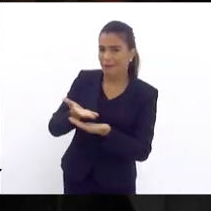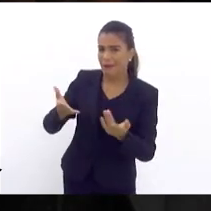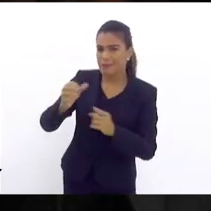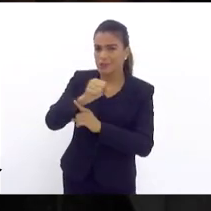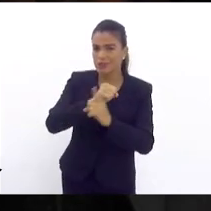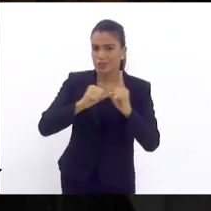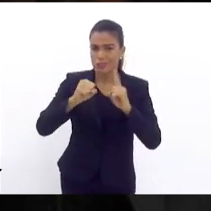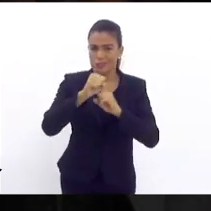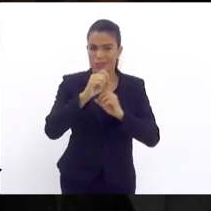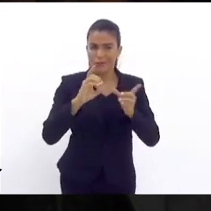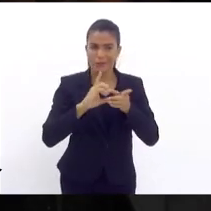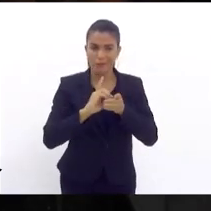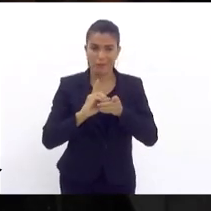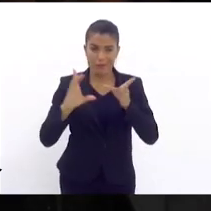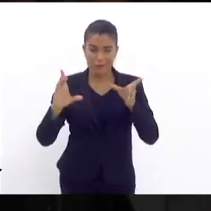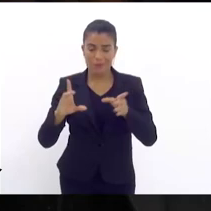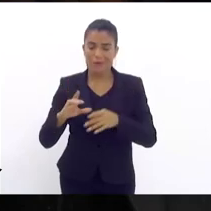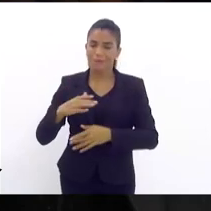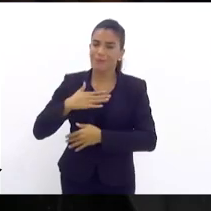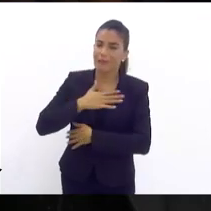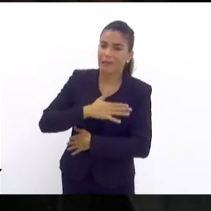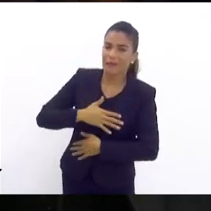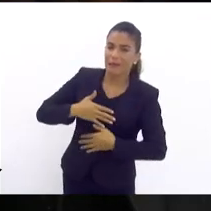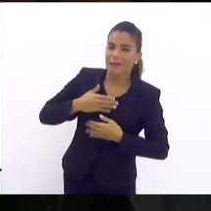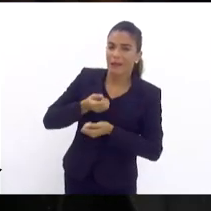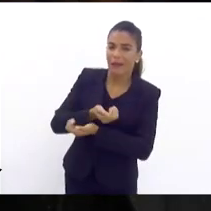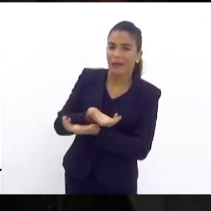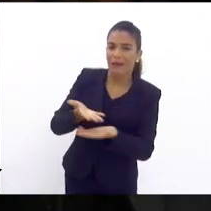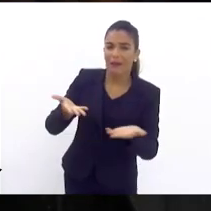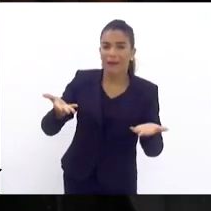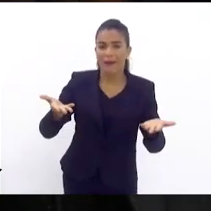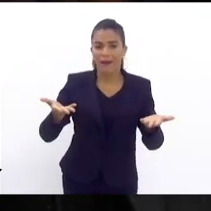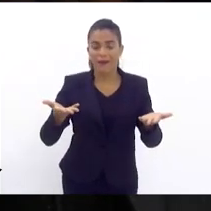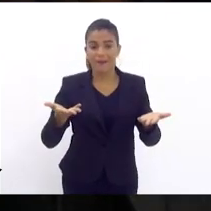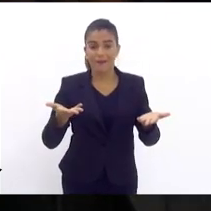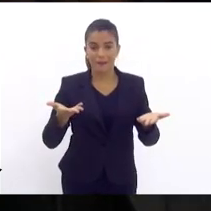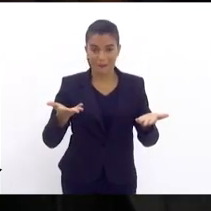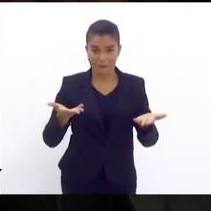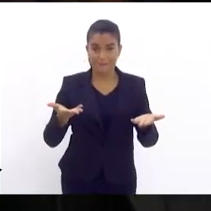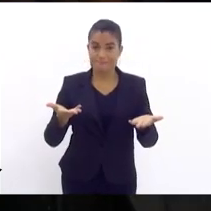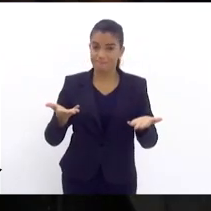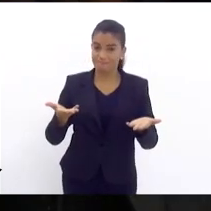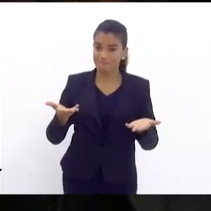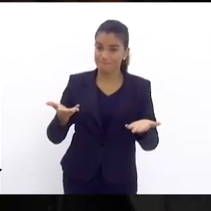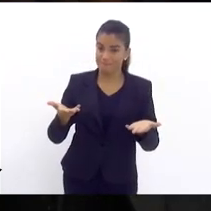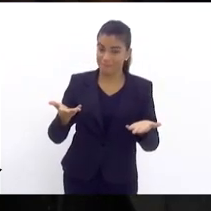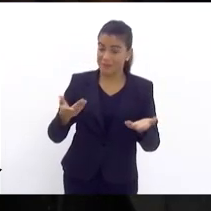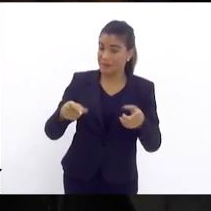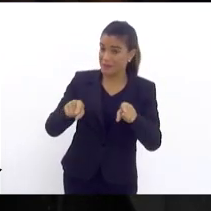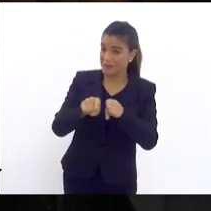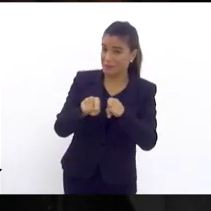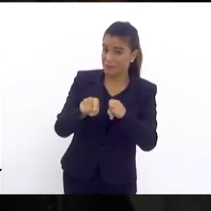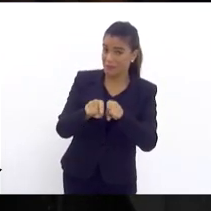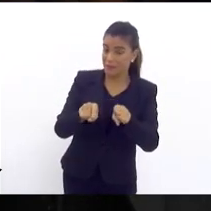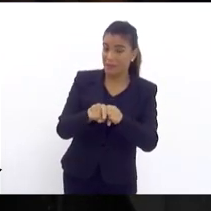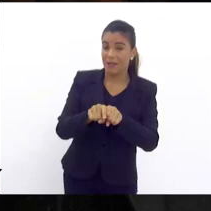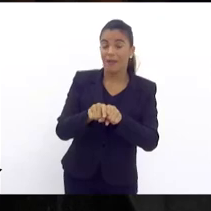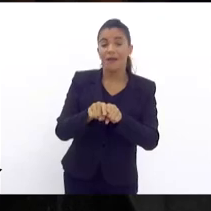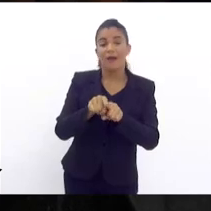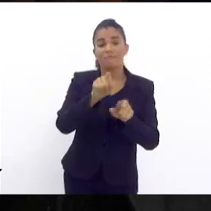social-democratas que se agradar que está também